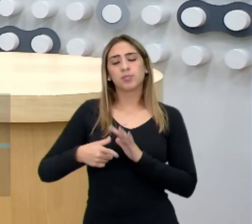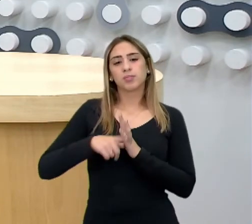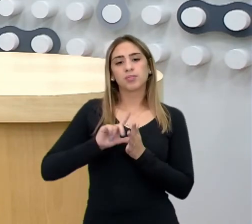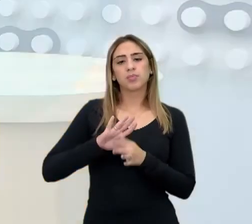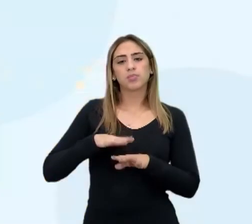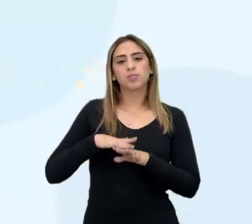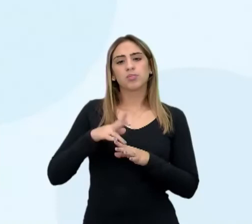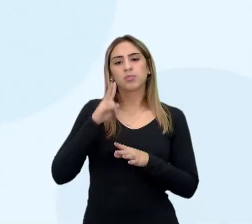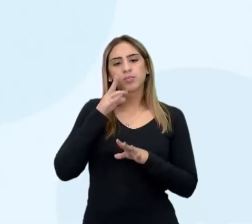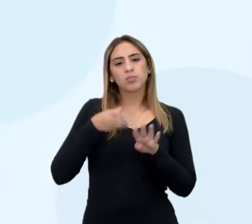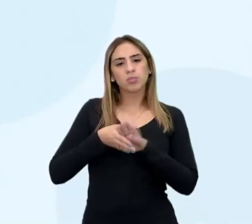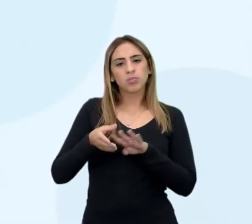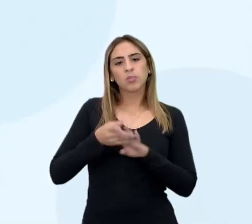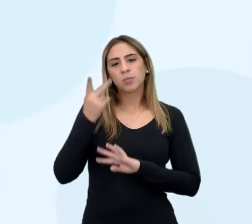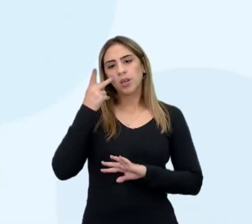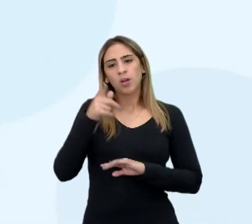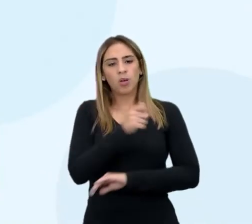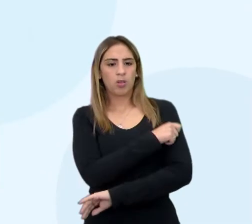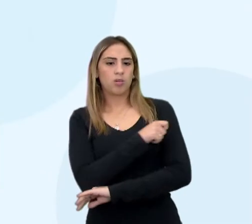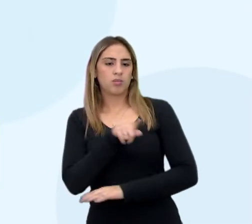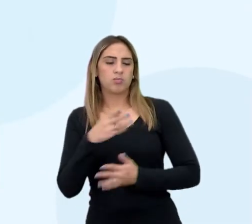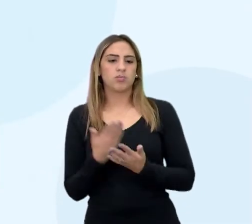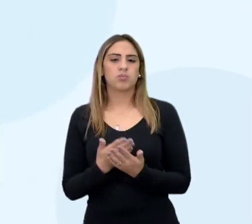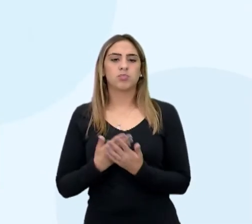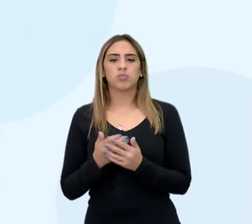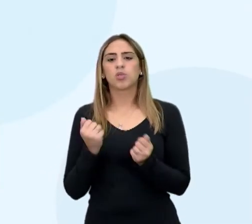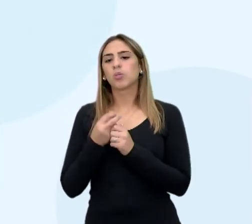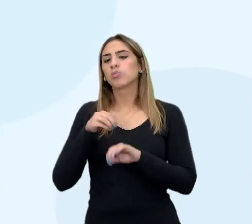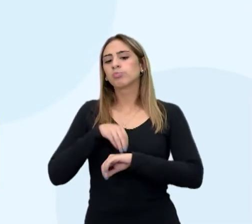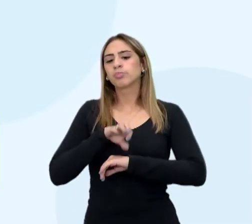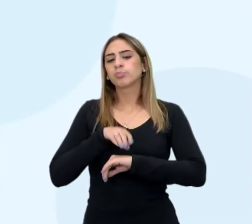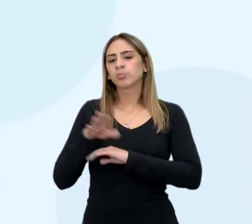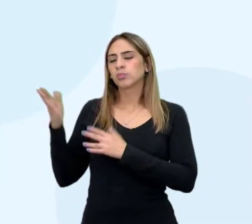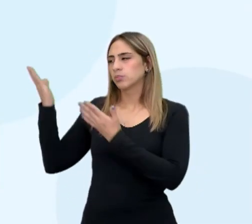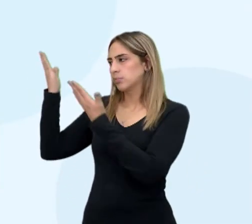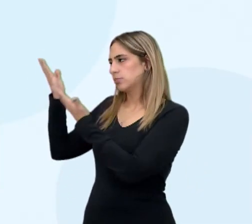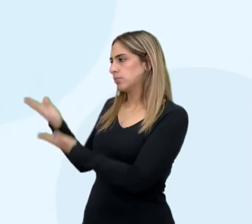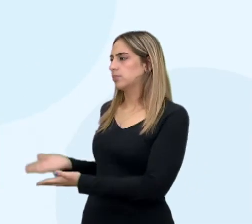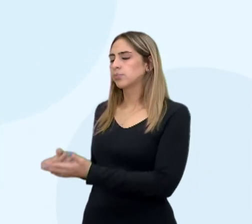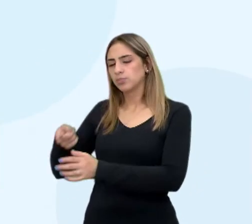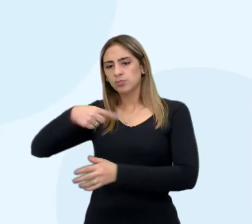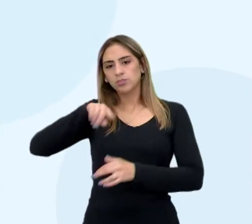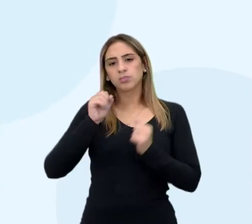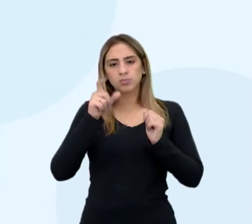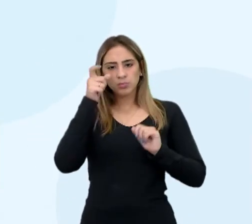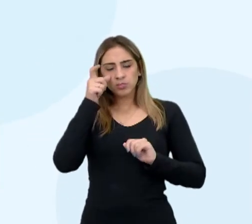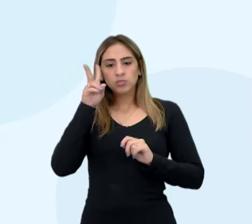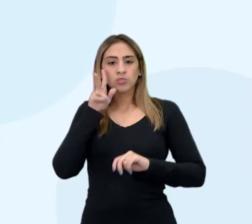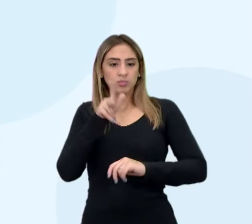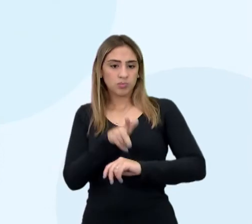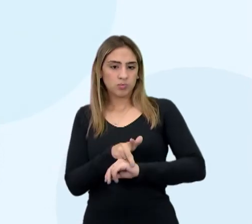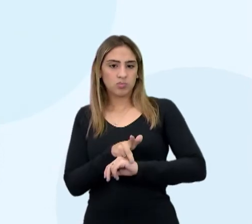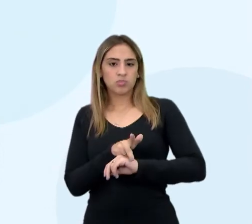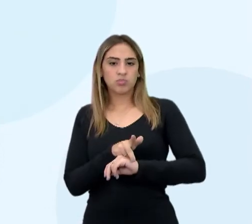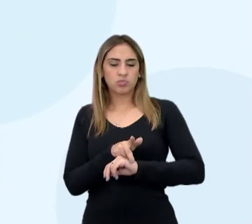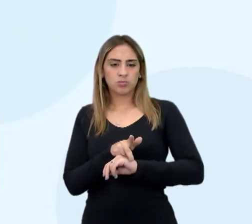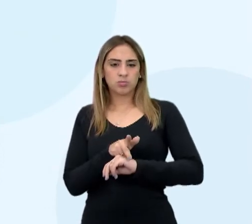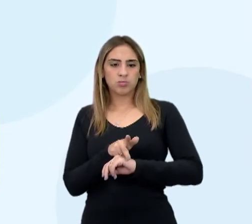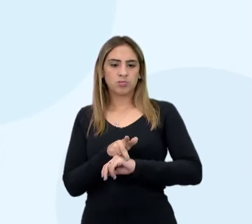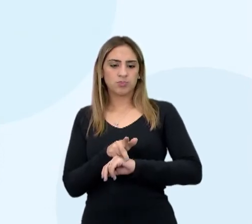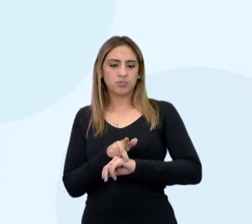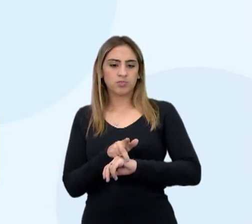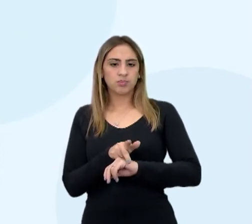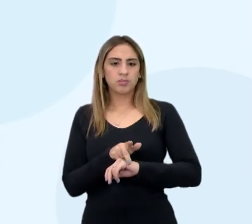vamos ver as orientações para o aluno, né, dessa aula aí como sugestões. E aí vocês podem assistir aí um vídeo, né, que é